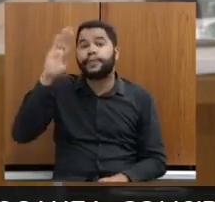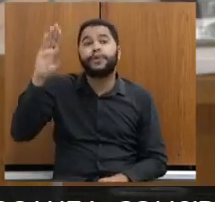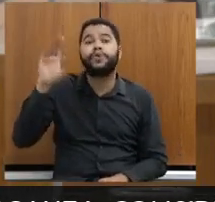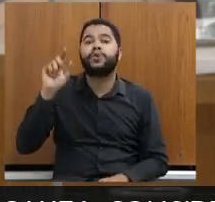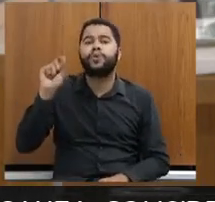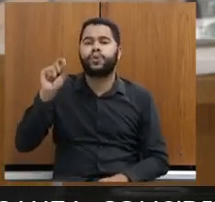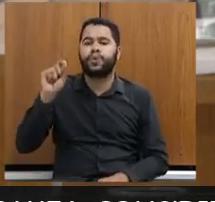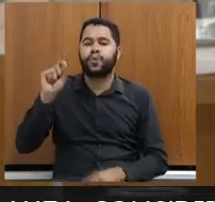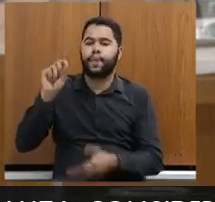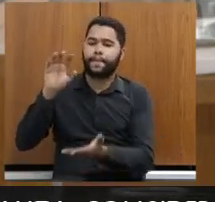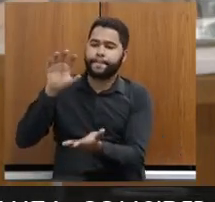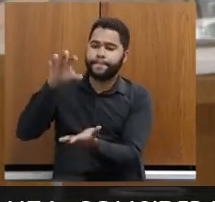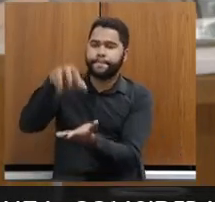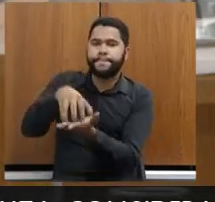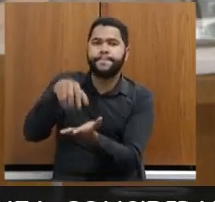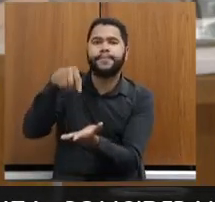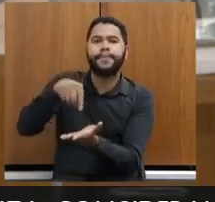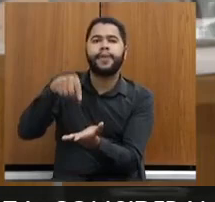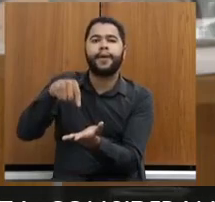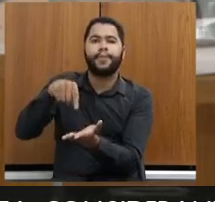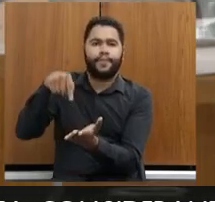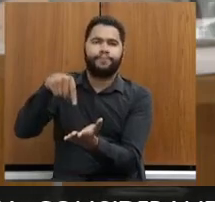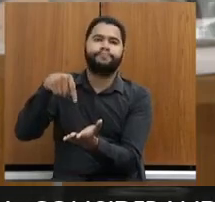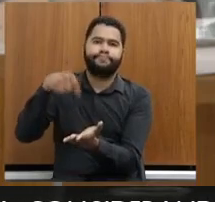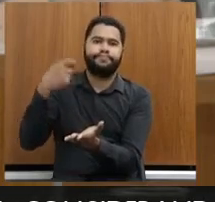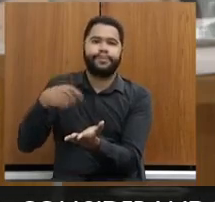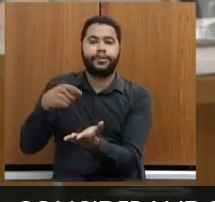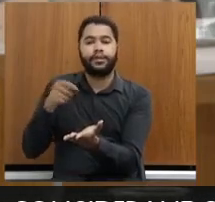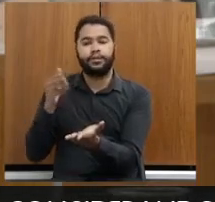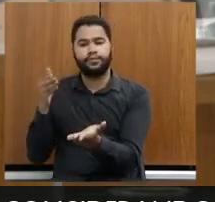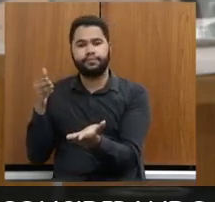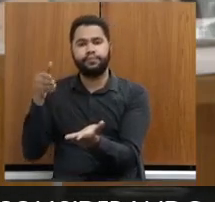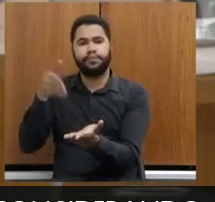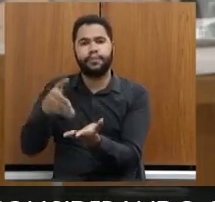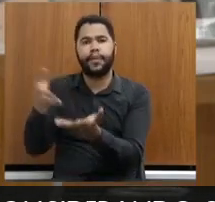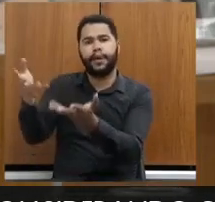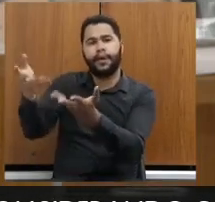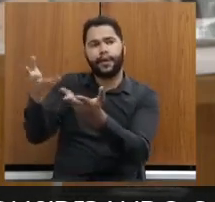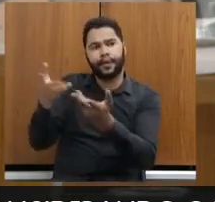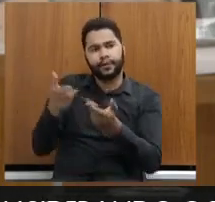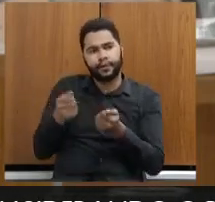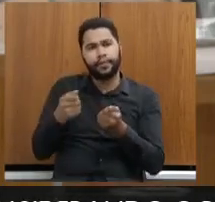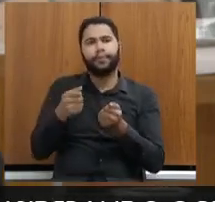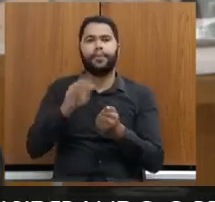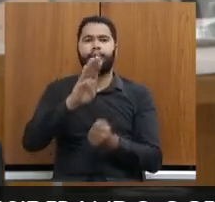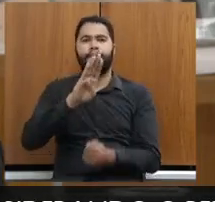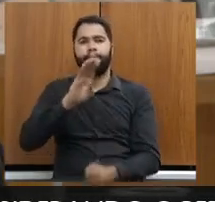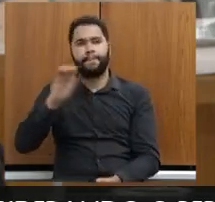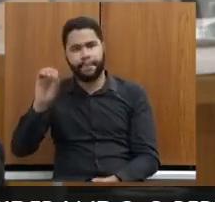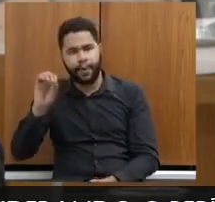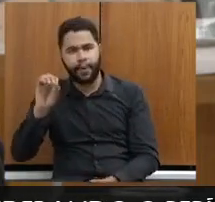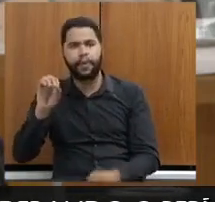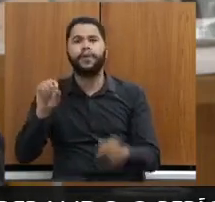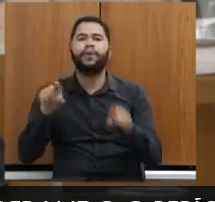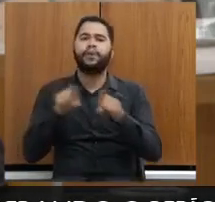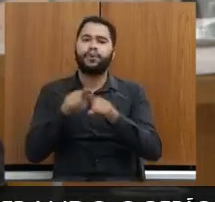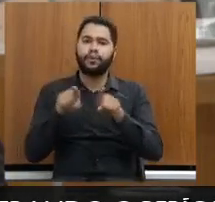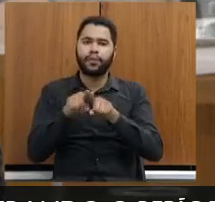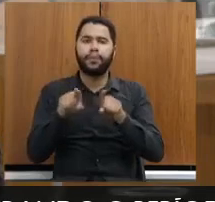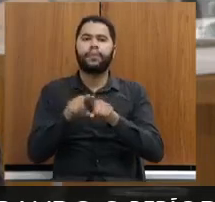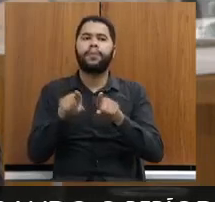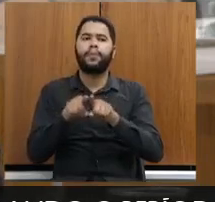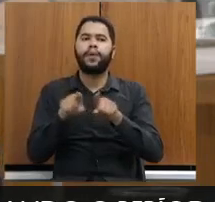dos dos policiais da base para eles poderem receber as ocorrências colocá-los